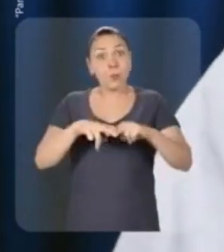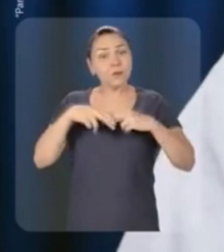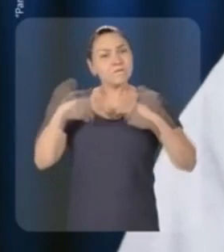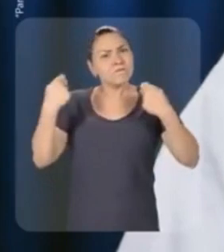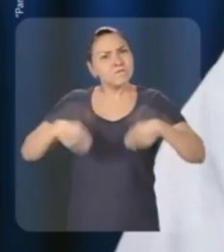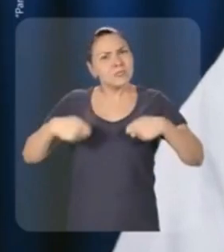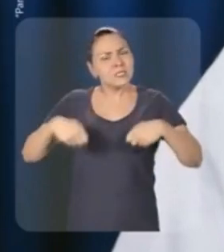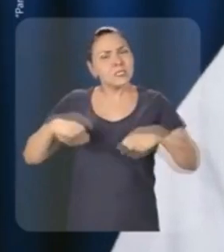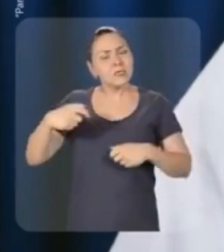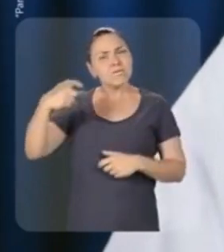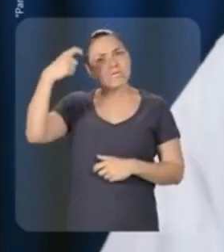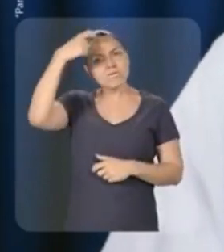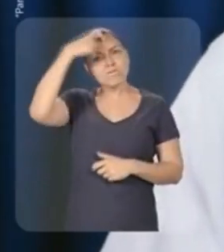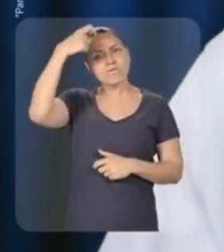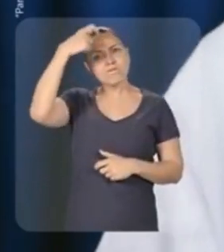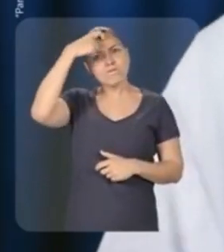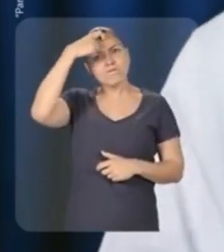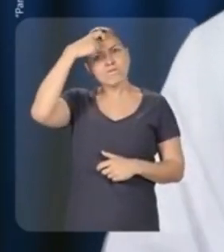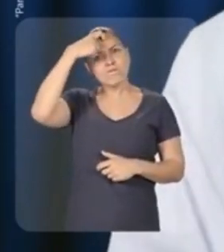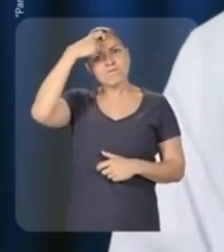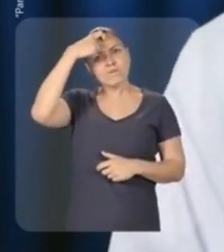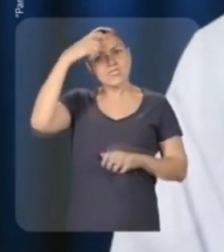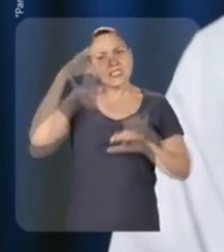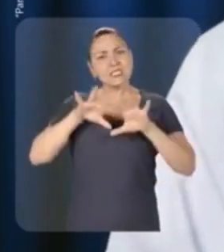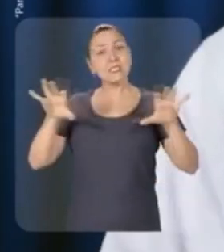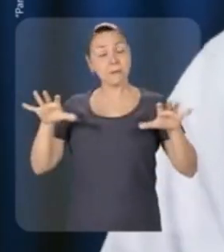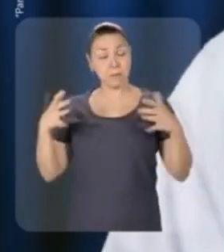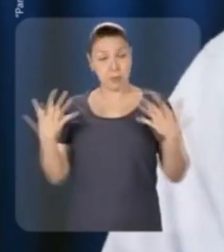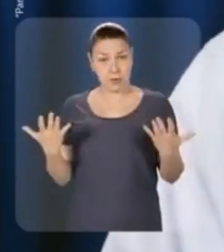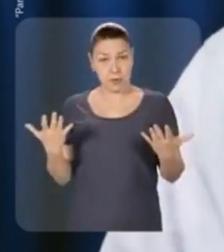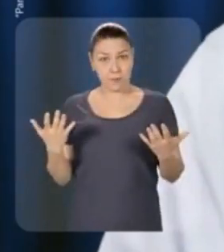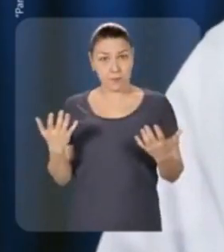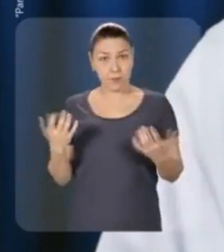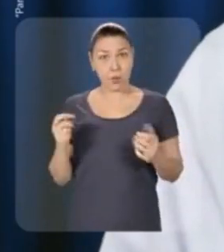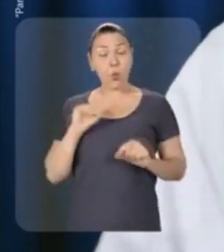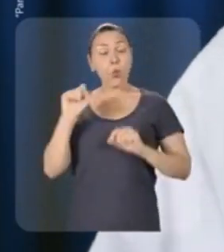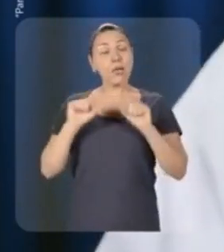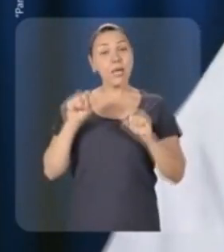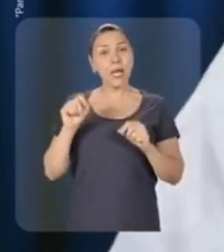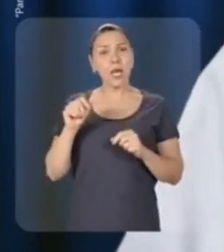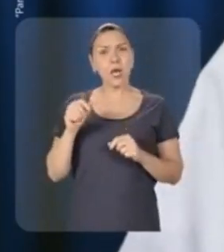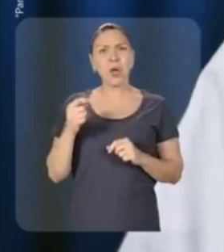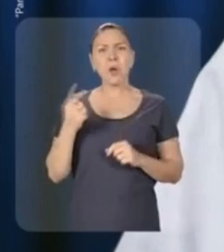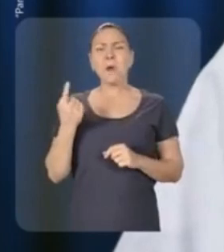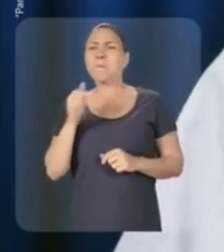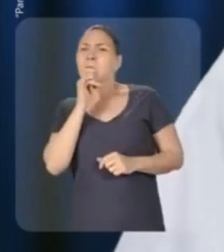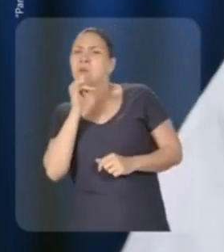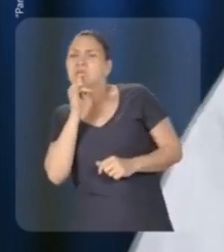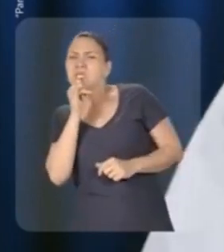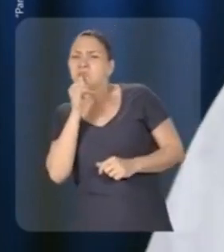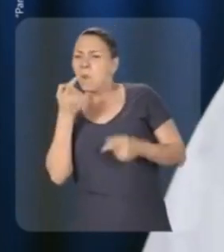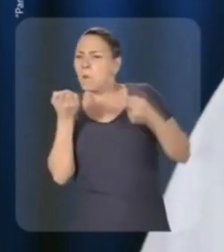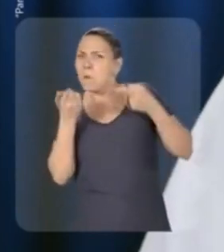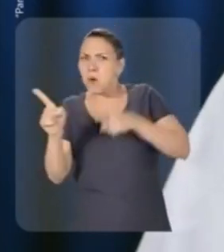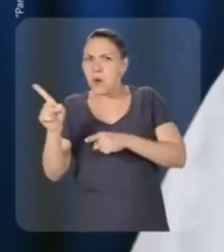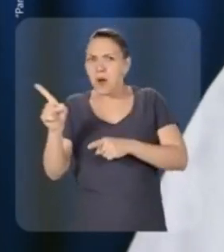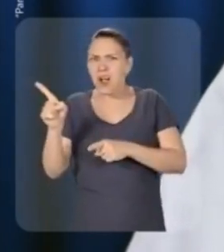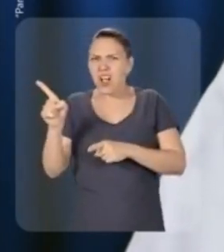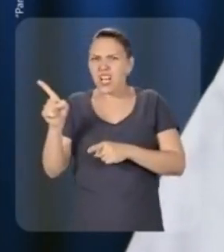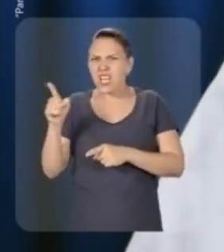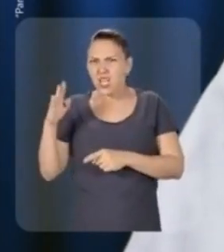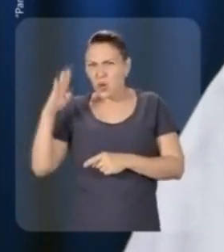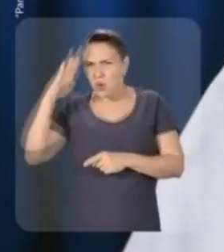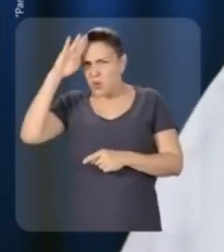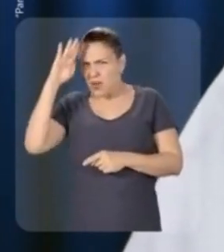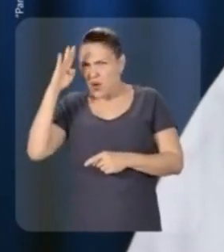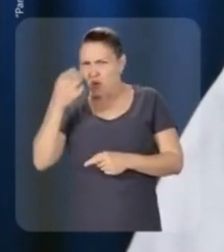Porém, é preciso ter serenidade para separar as coisas. Uma coisa é o atentado a um candidato,